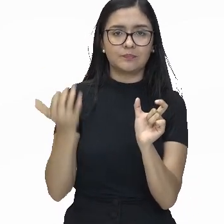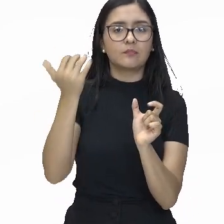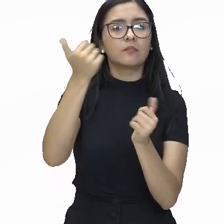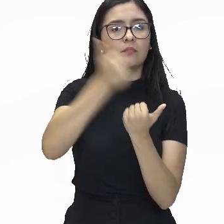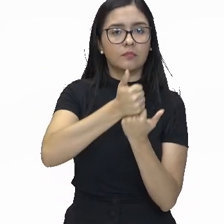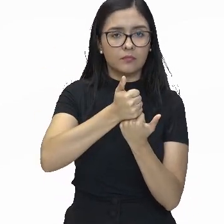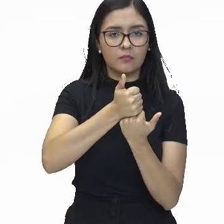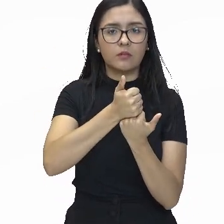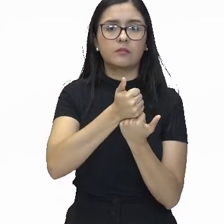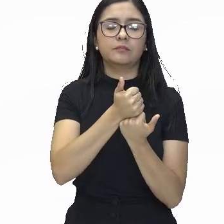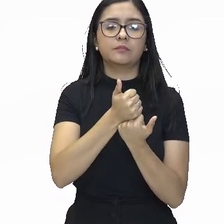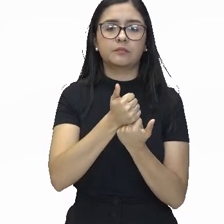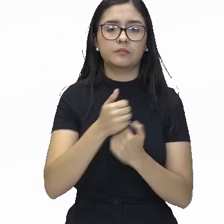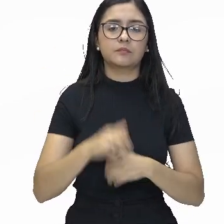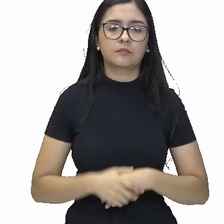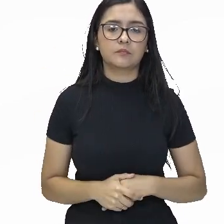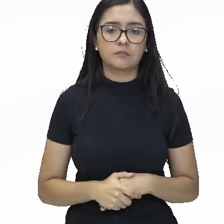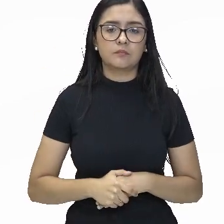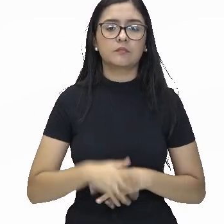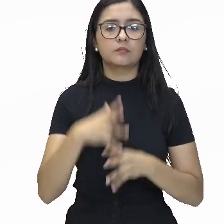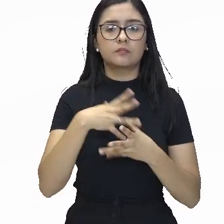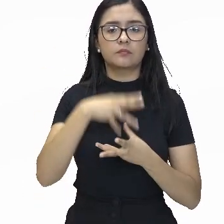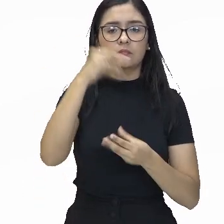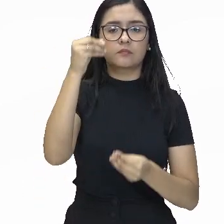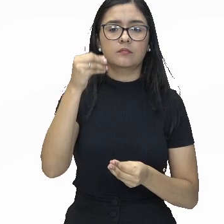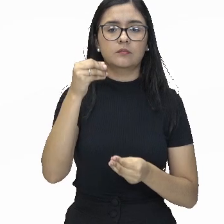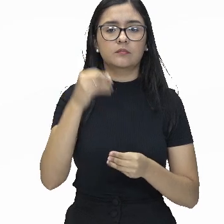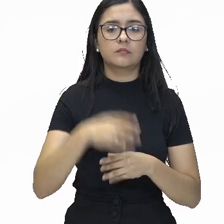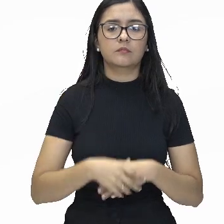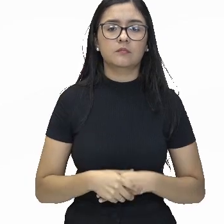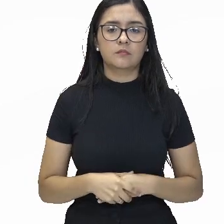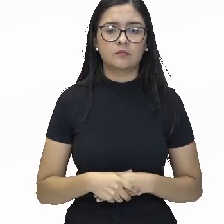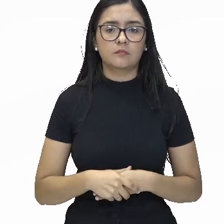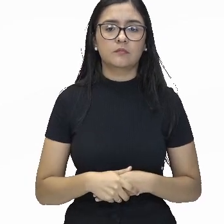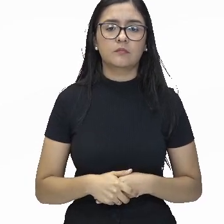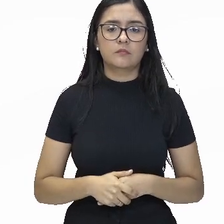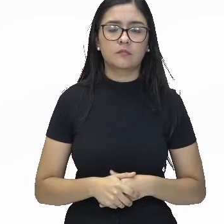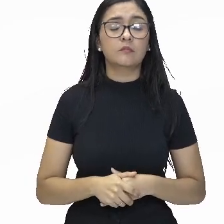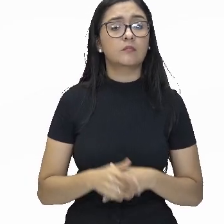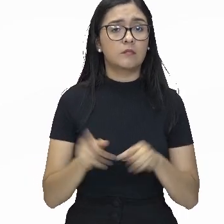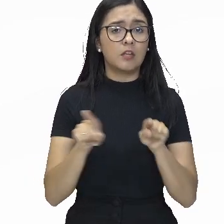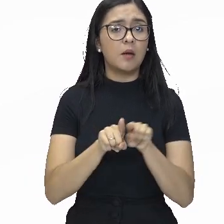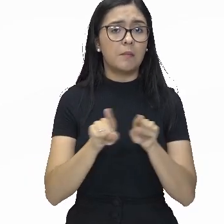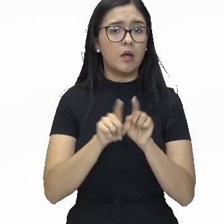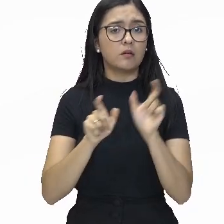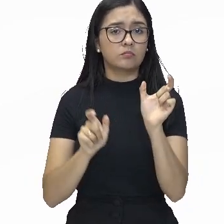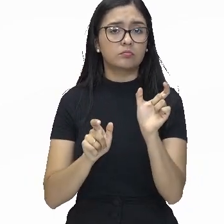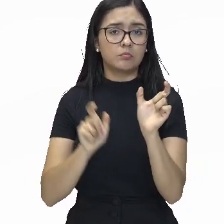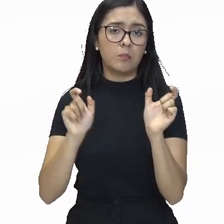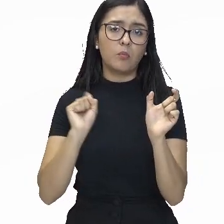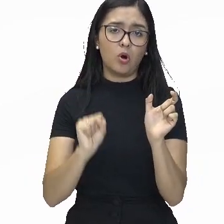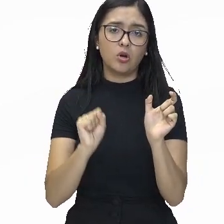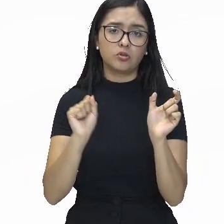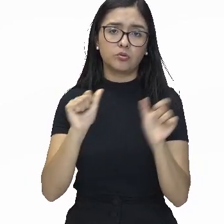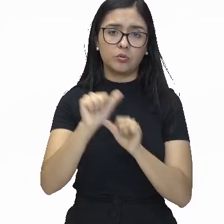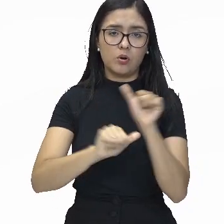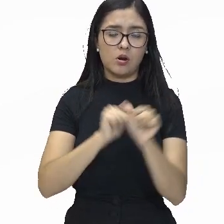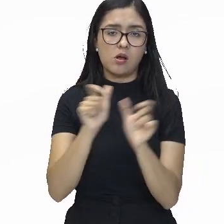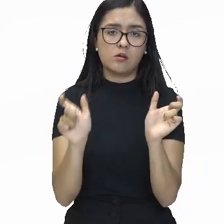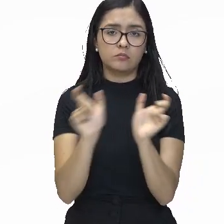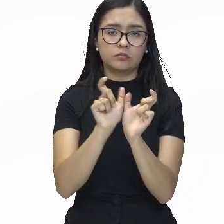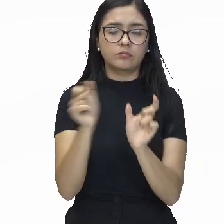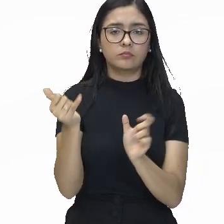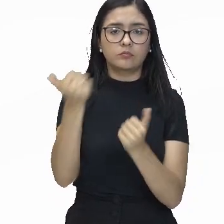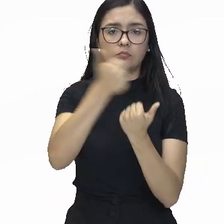comovente existente na alma de qualquer. O existente cabe perfeitamente, é um adjetivo. Então, que